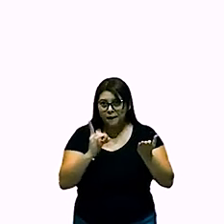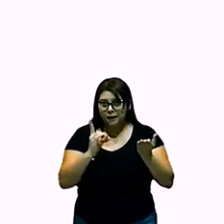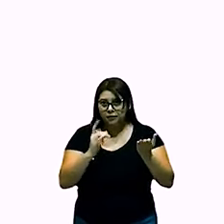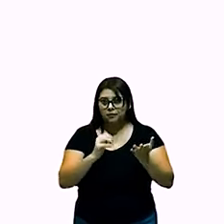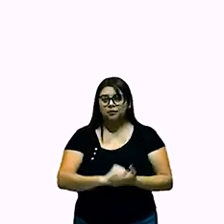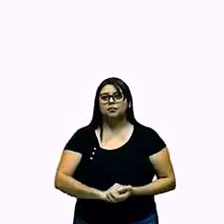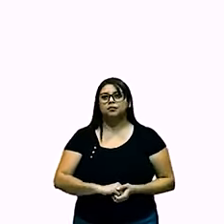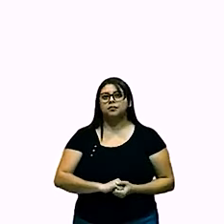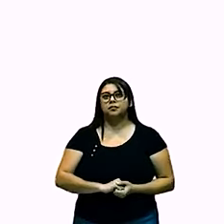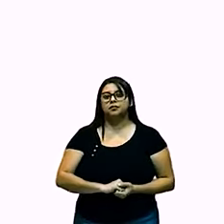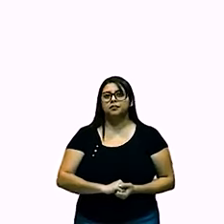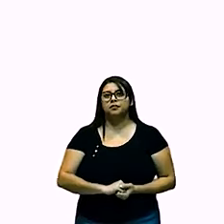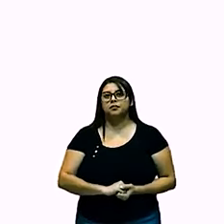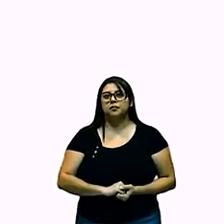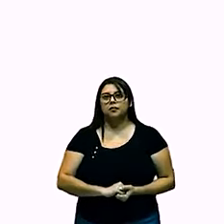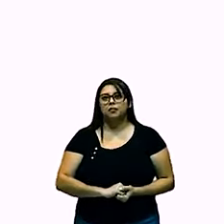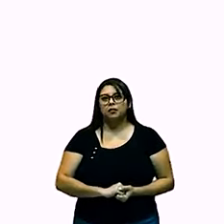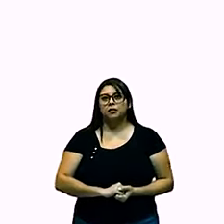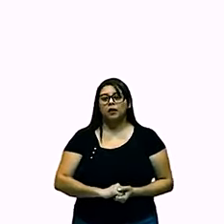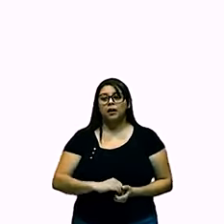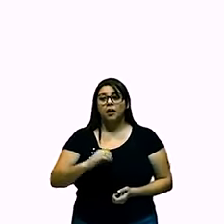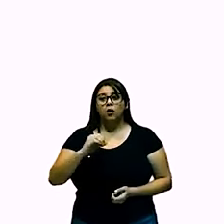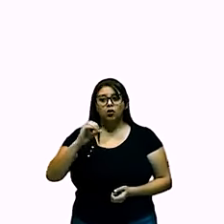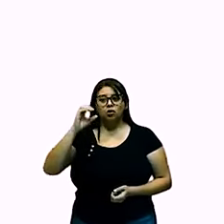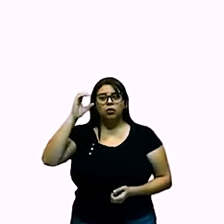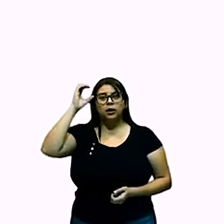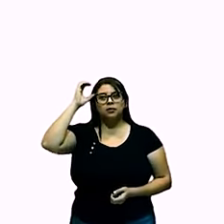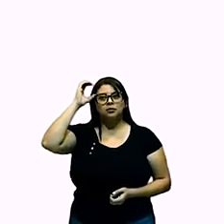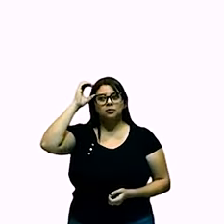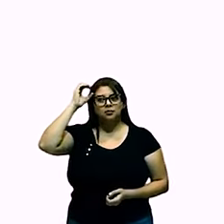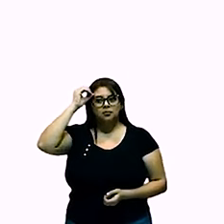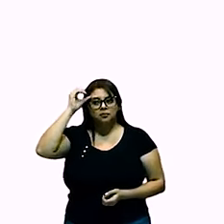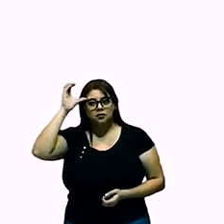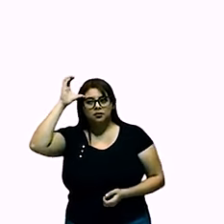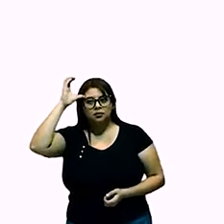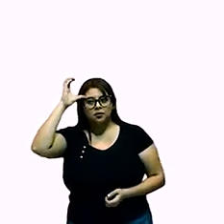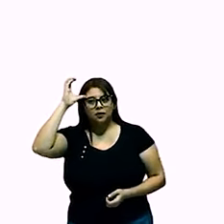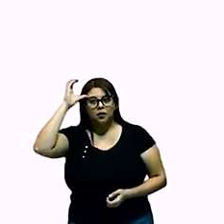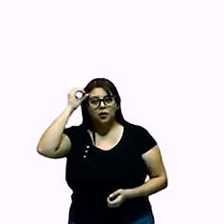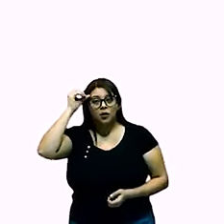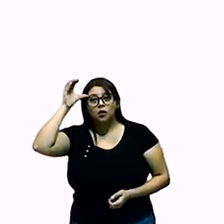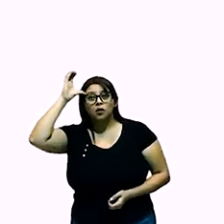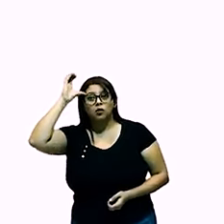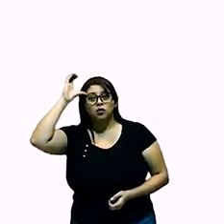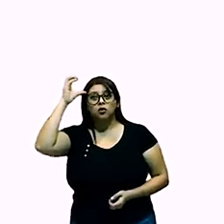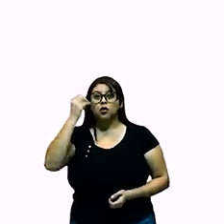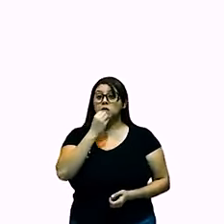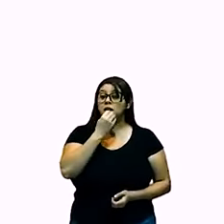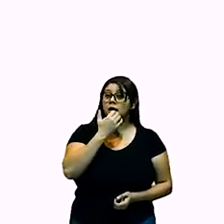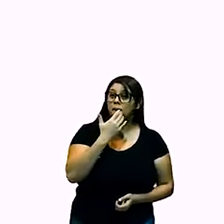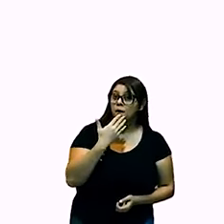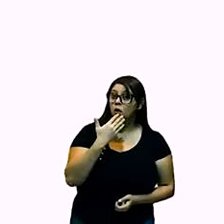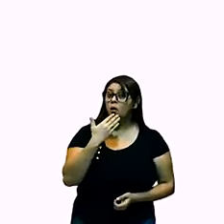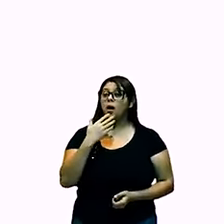ruim. Ela é boa quando ela está subordinada às escrituras. Ela é boa quando ela serve de